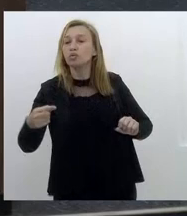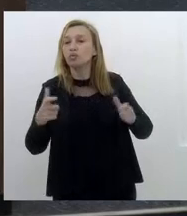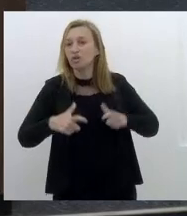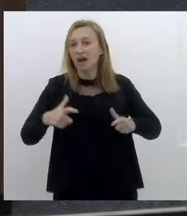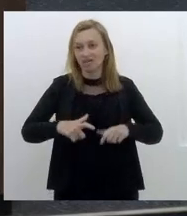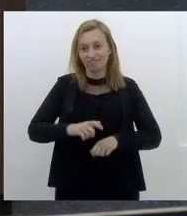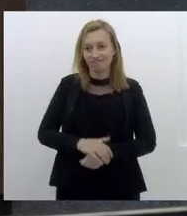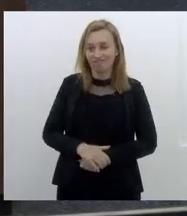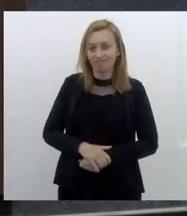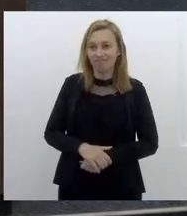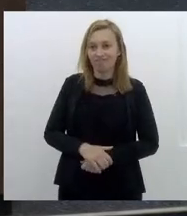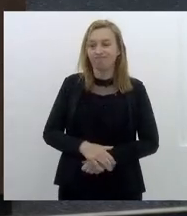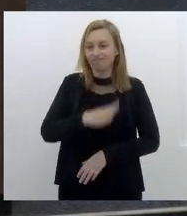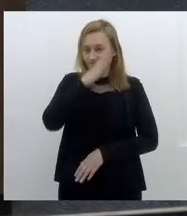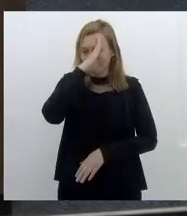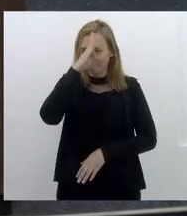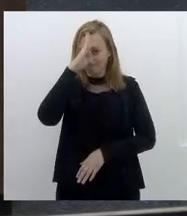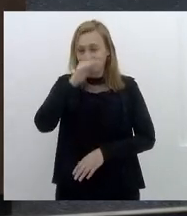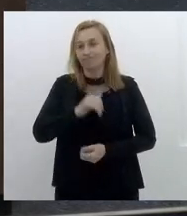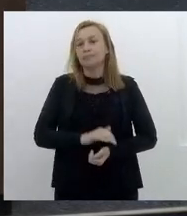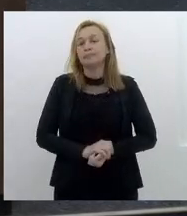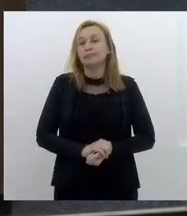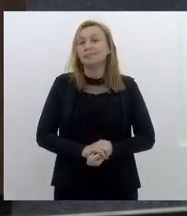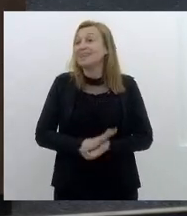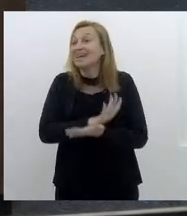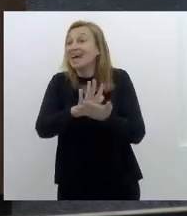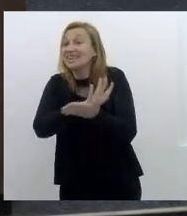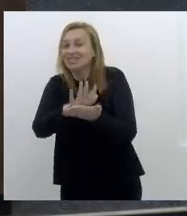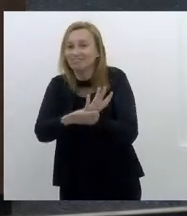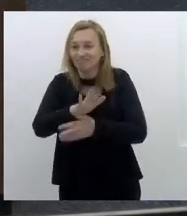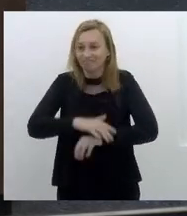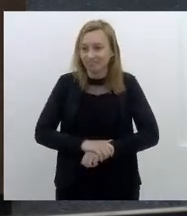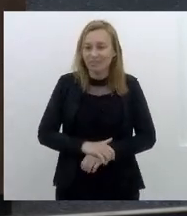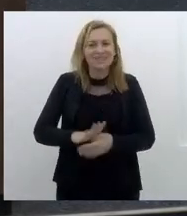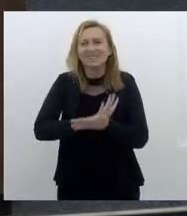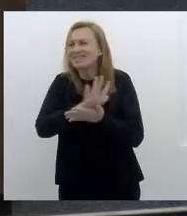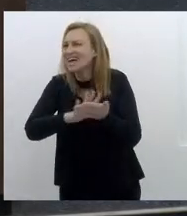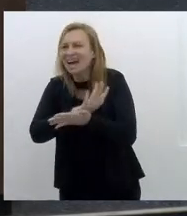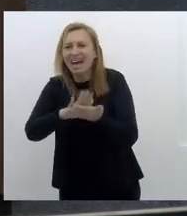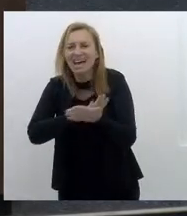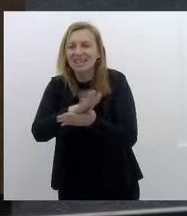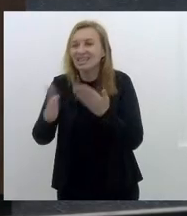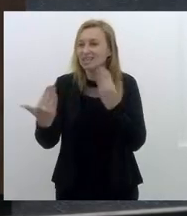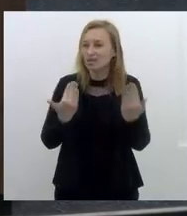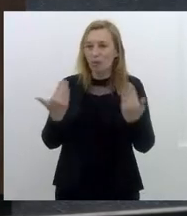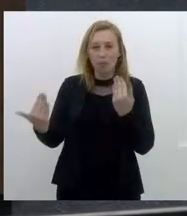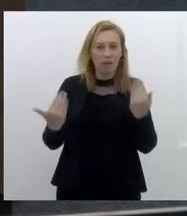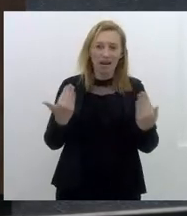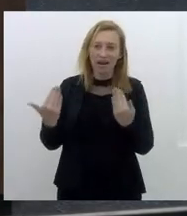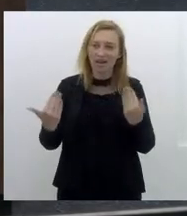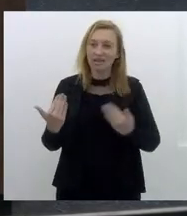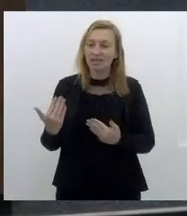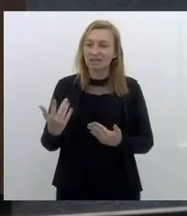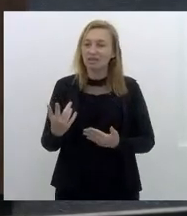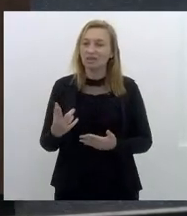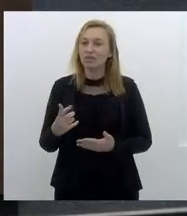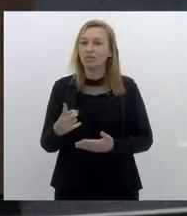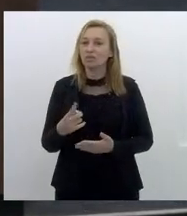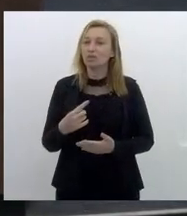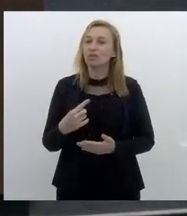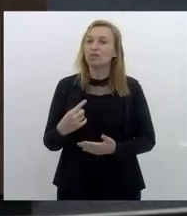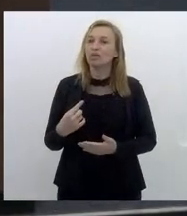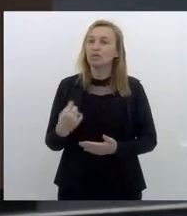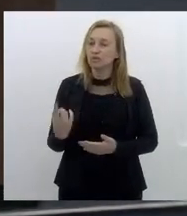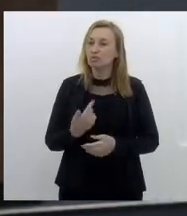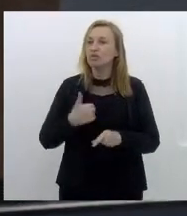por mais acadêmico nada nada se compara com a nossa atividade